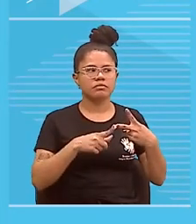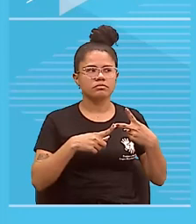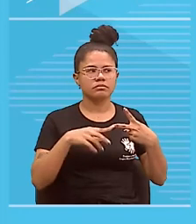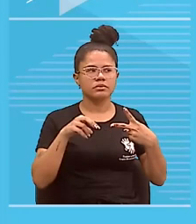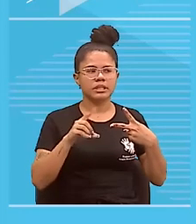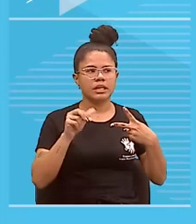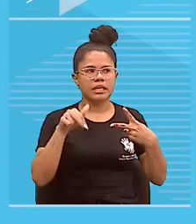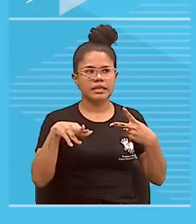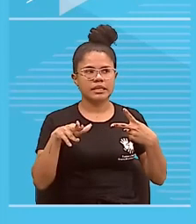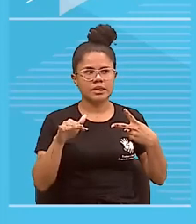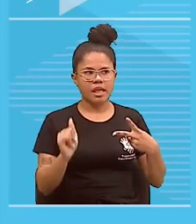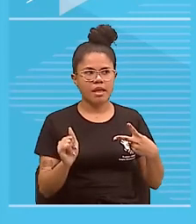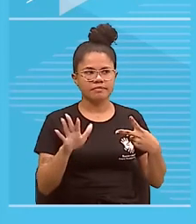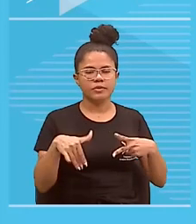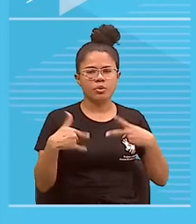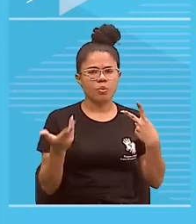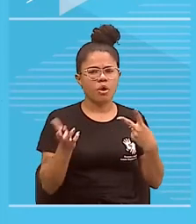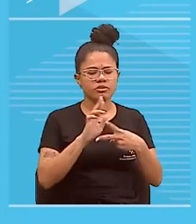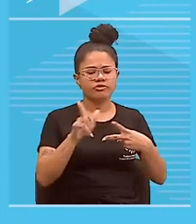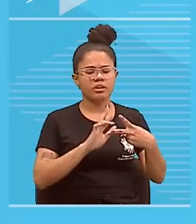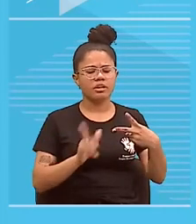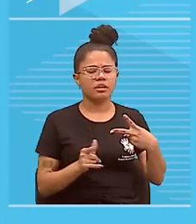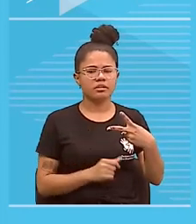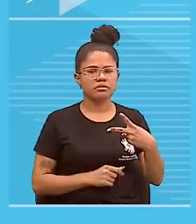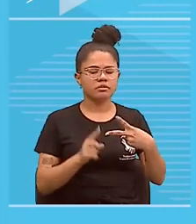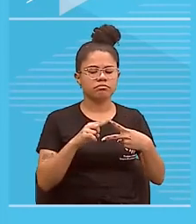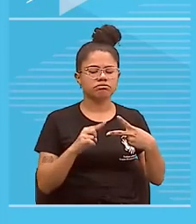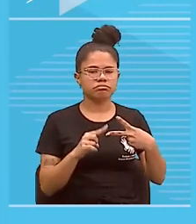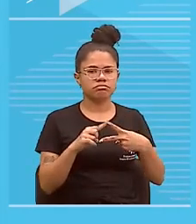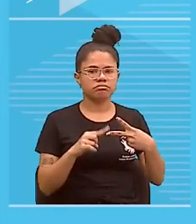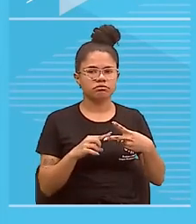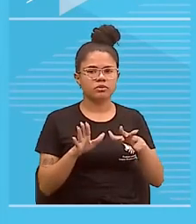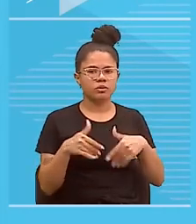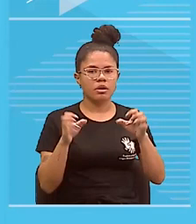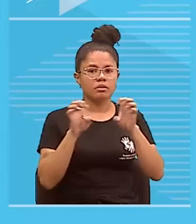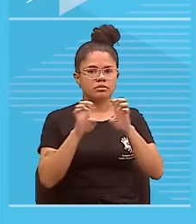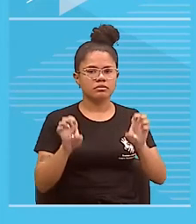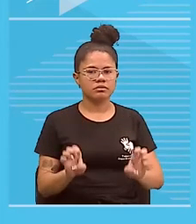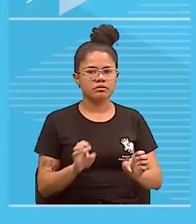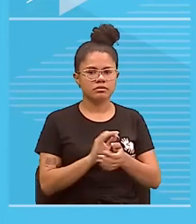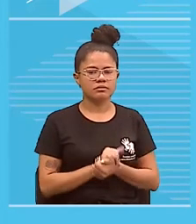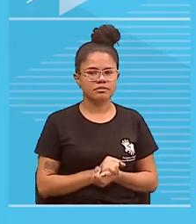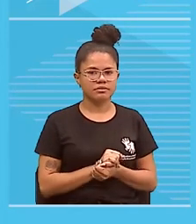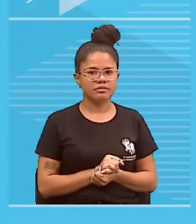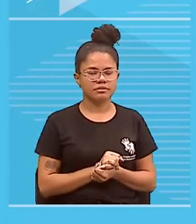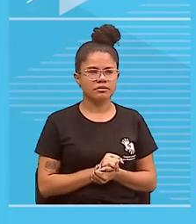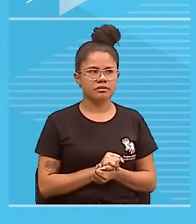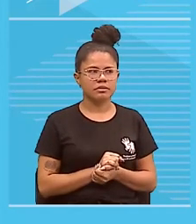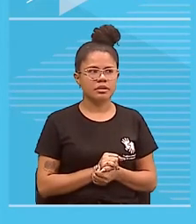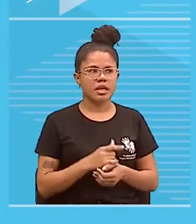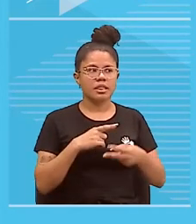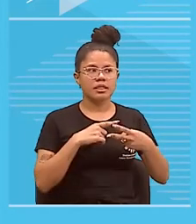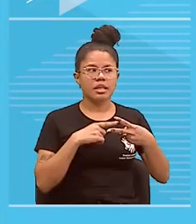qual a diferença quimicamente de uma para outra estruturalmente é a presença da hidroxila